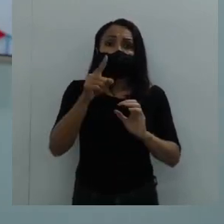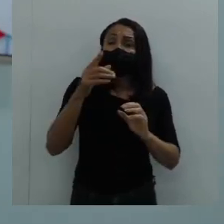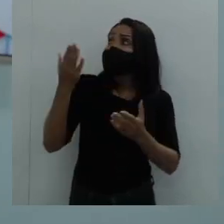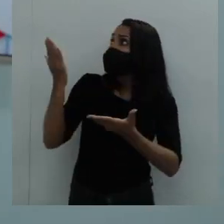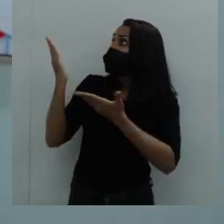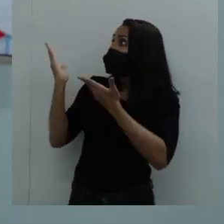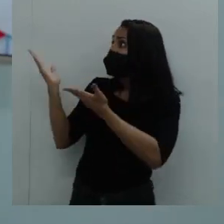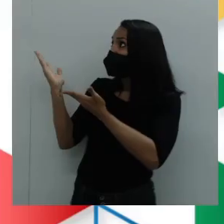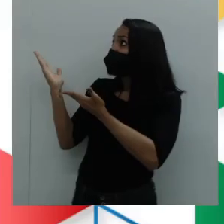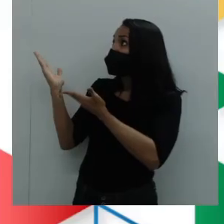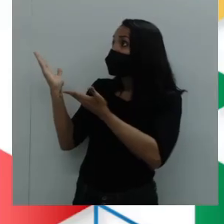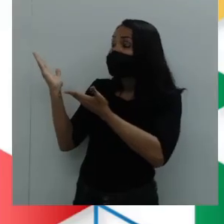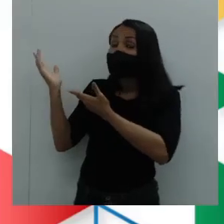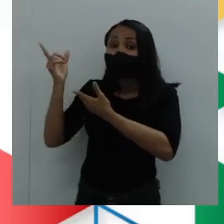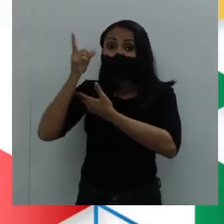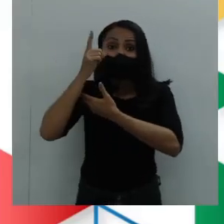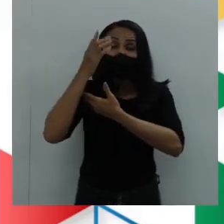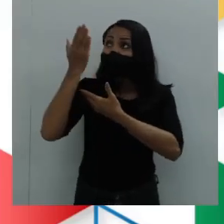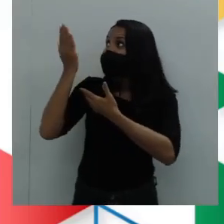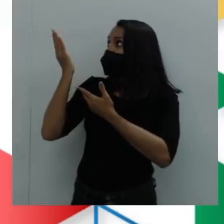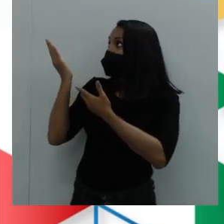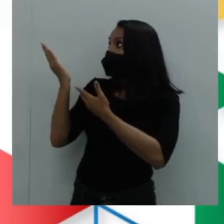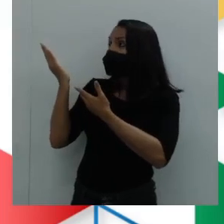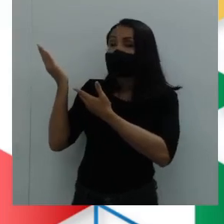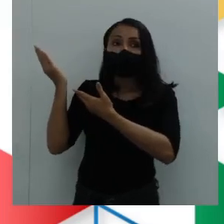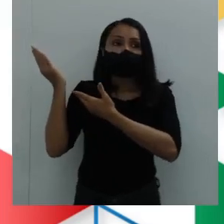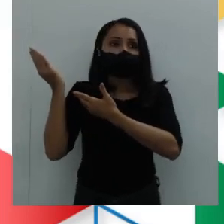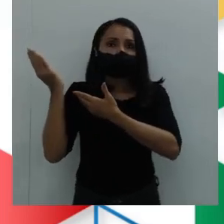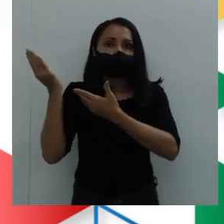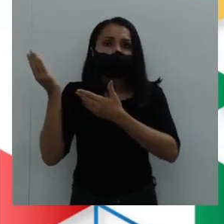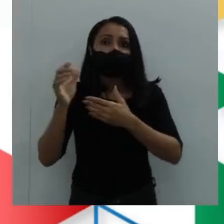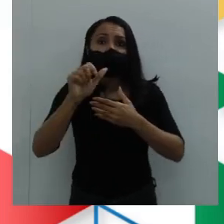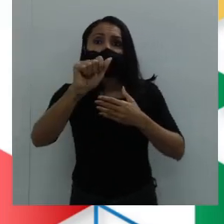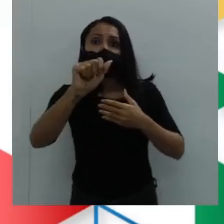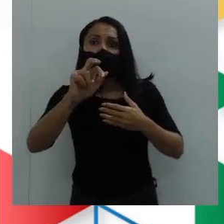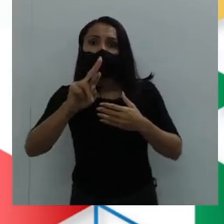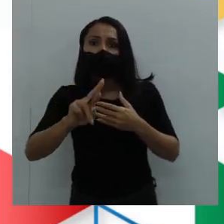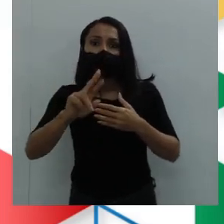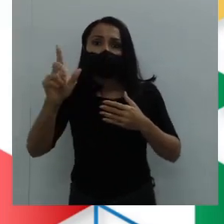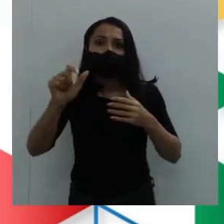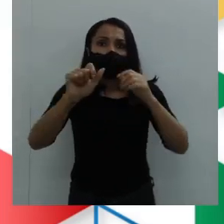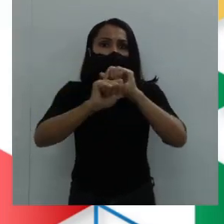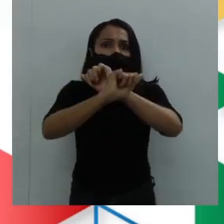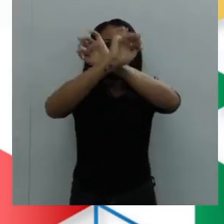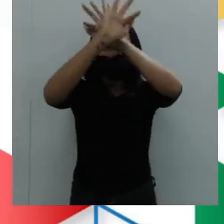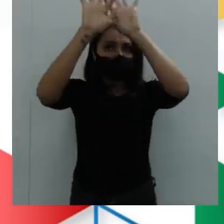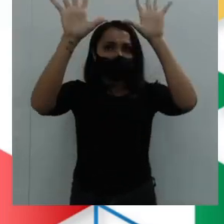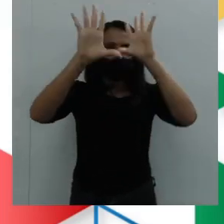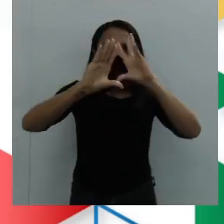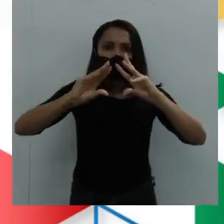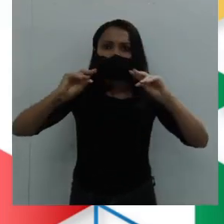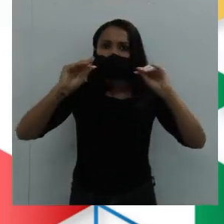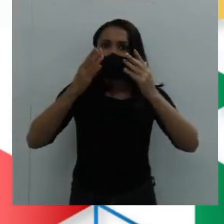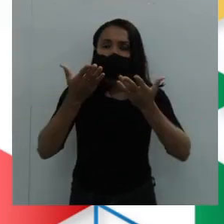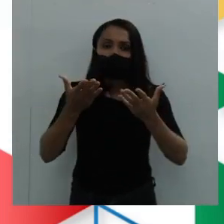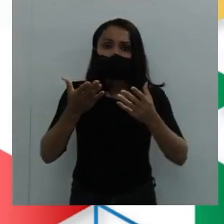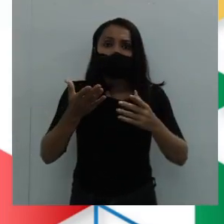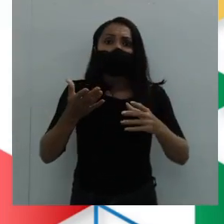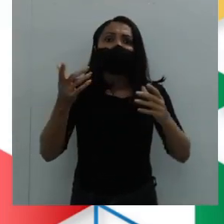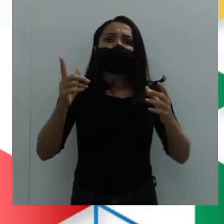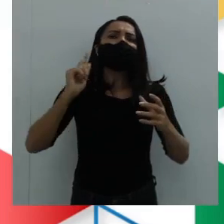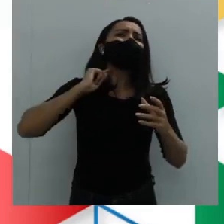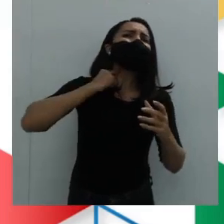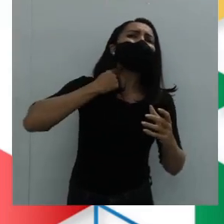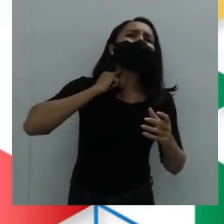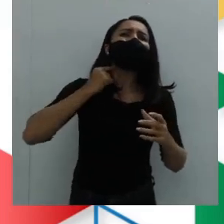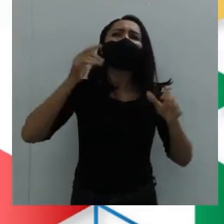está aí, você pode observar, né, que o ar ele não está transparente. A gente tem aí a poluição dos automóveis e